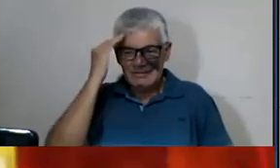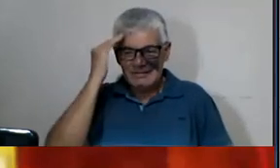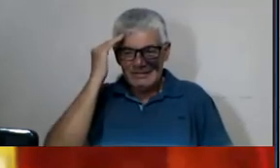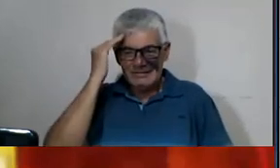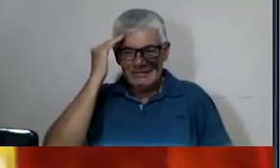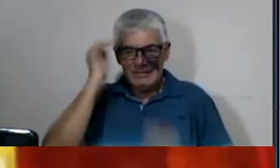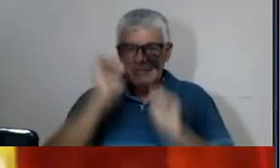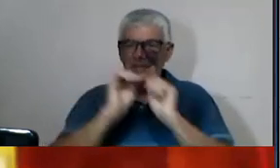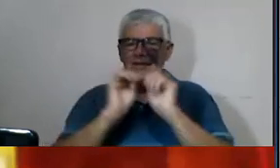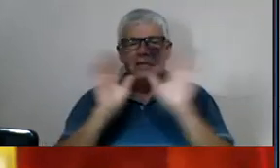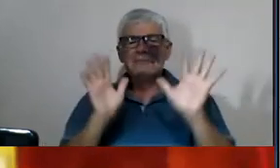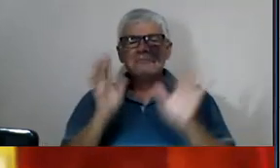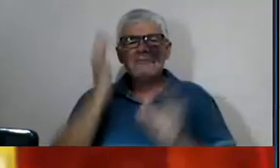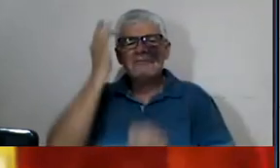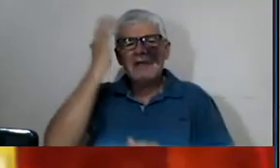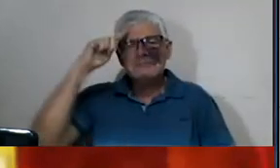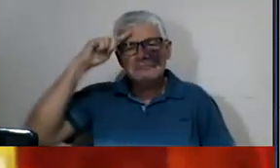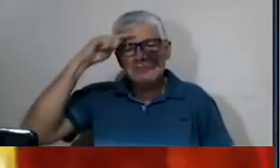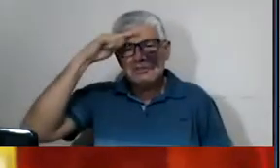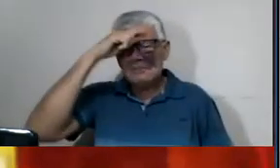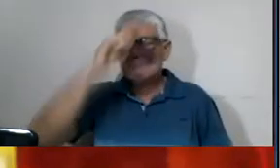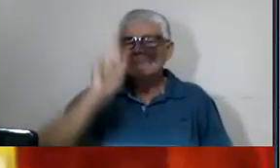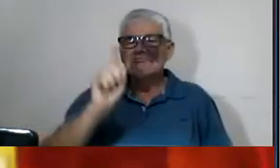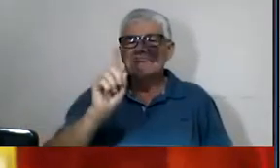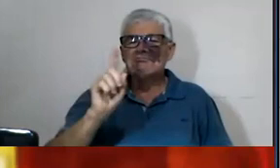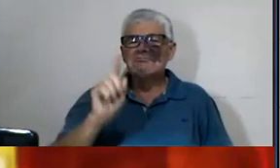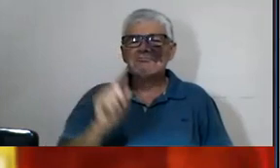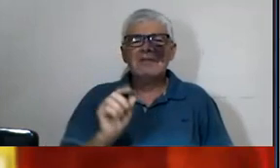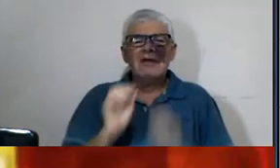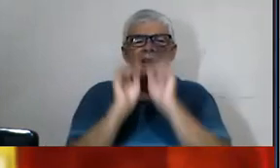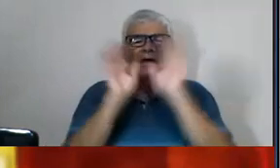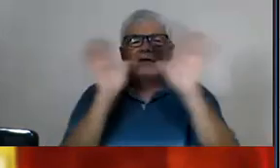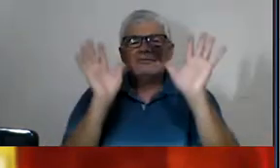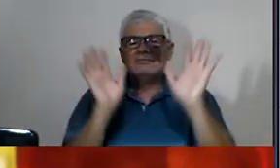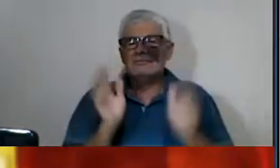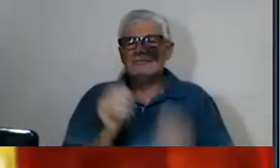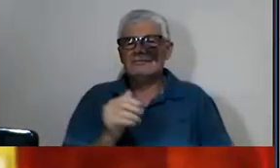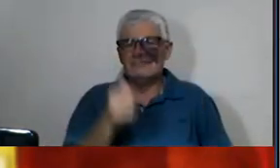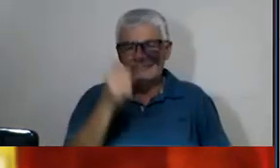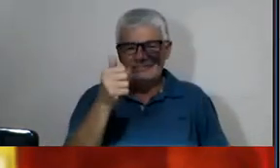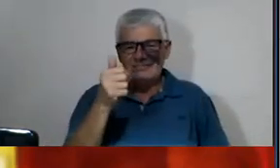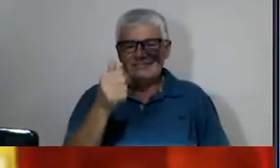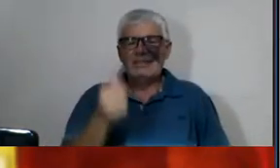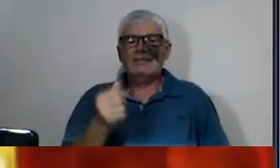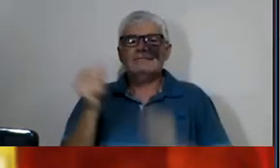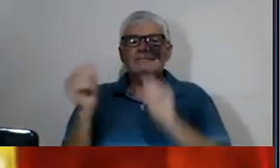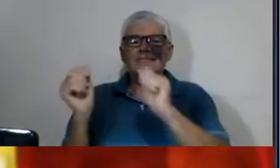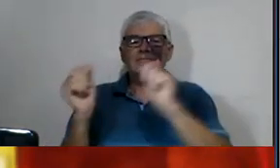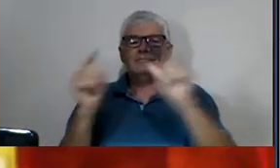Boa noite, família. Boa noite. Boa noite.